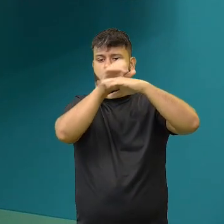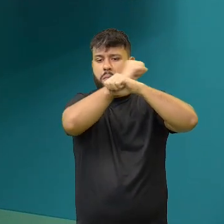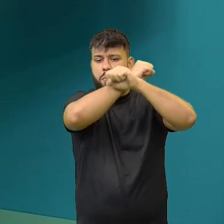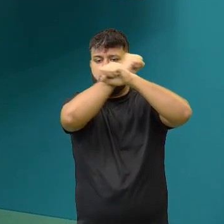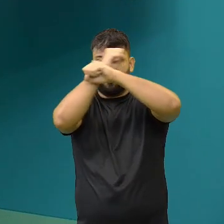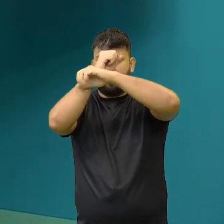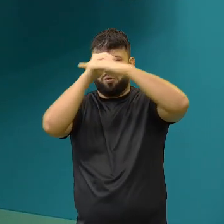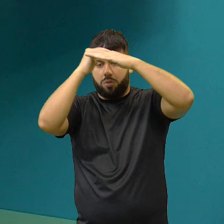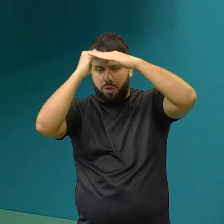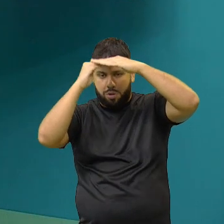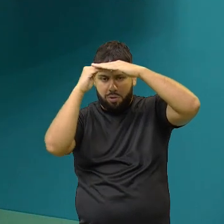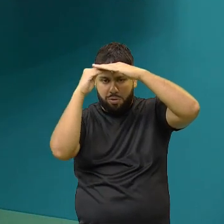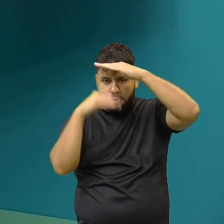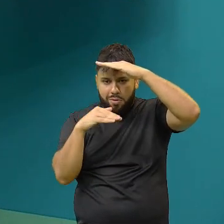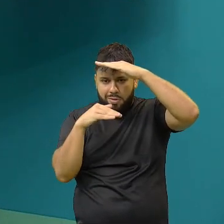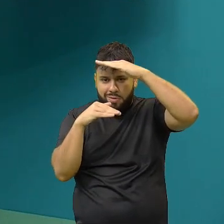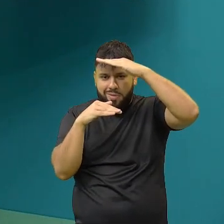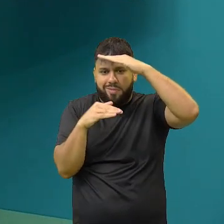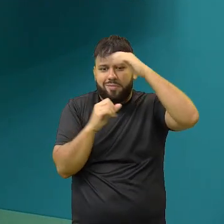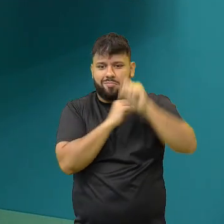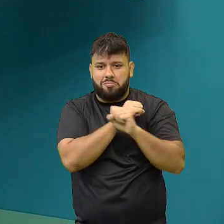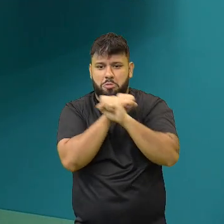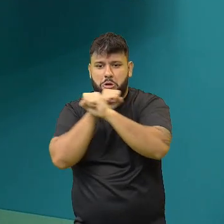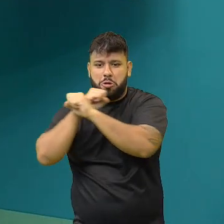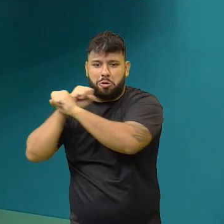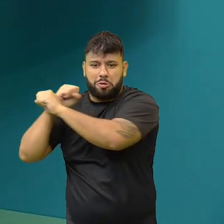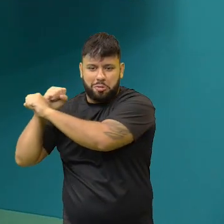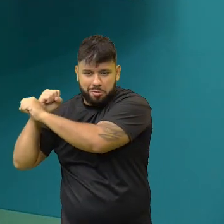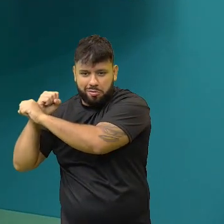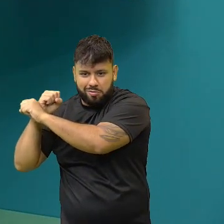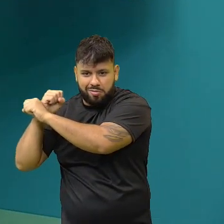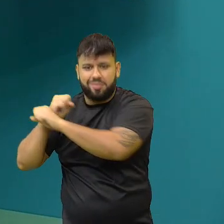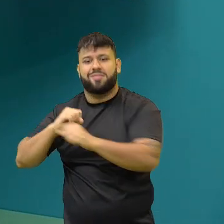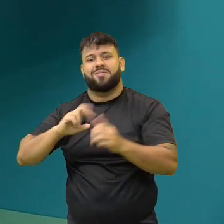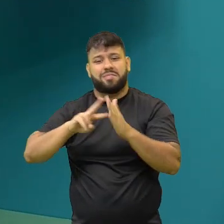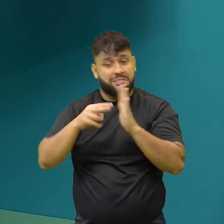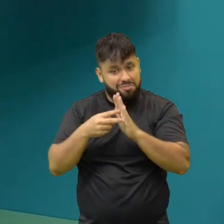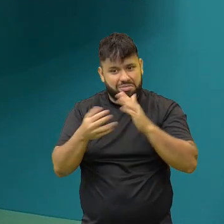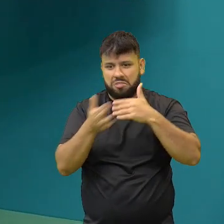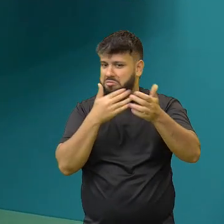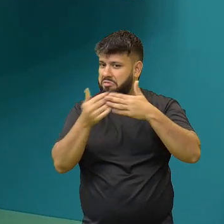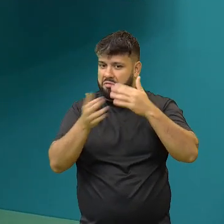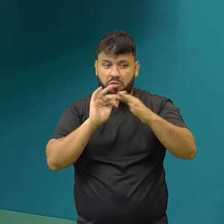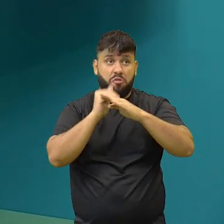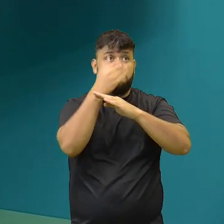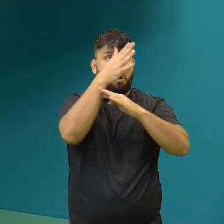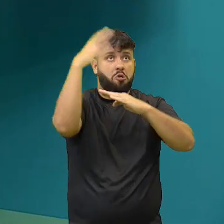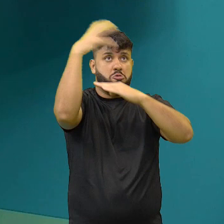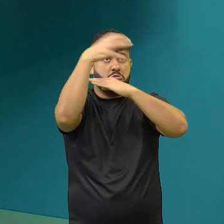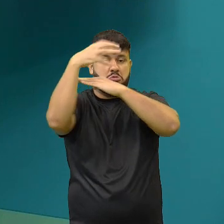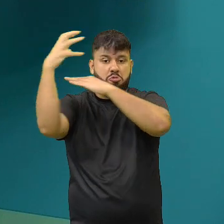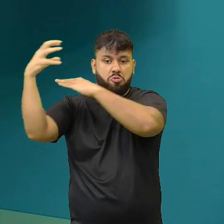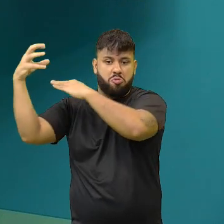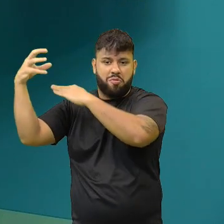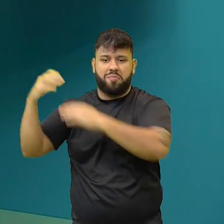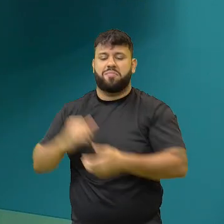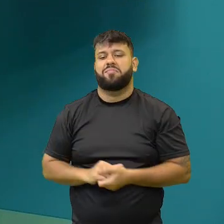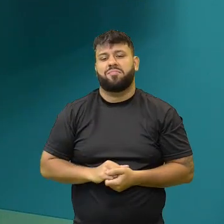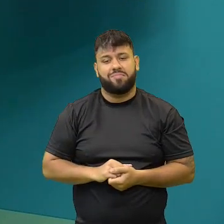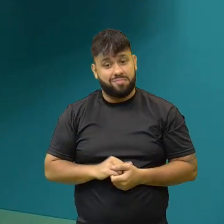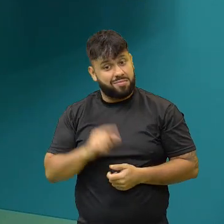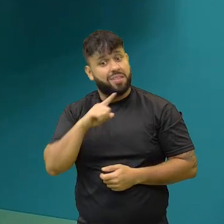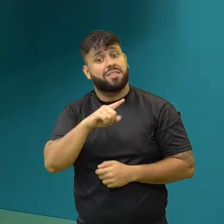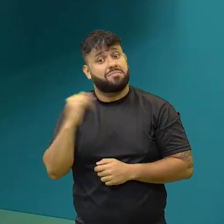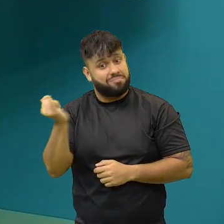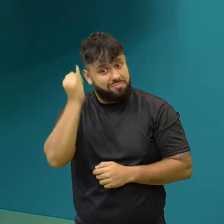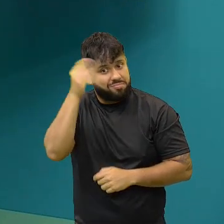parte interna de qualquer excesso de carga, de qualquer campo elétrico externo que possa vir a aparecer. Isso é uma coisa que você vai